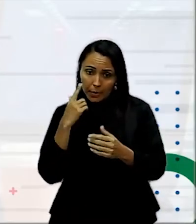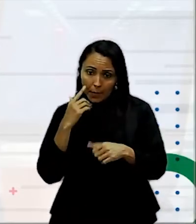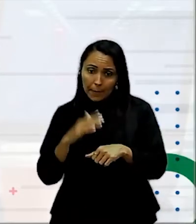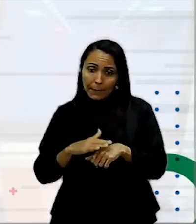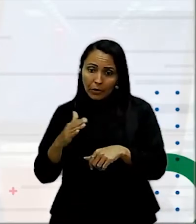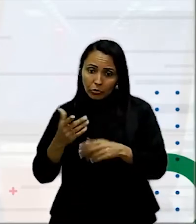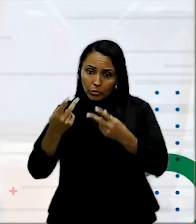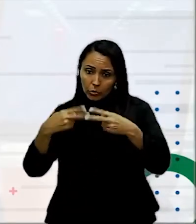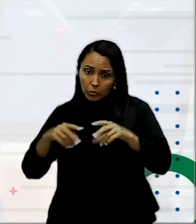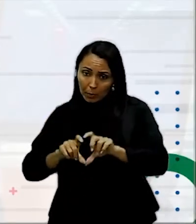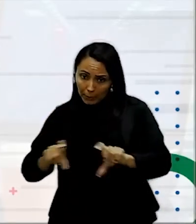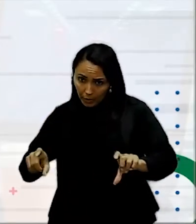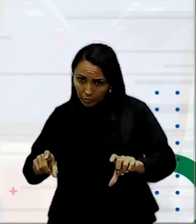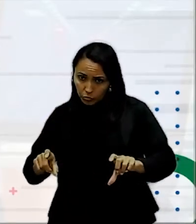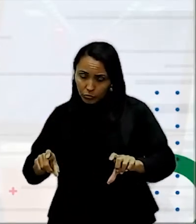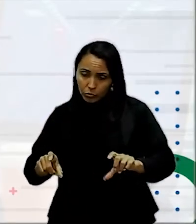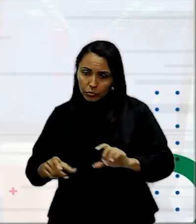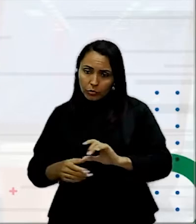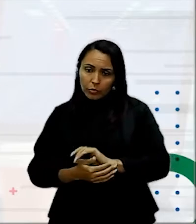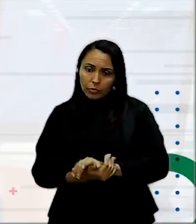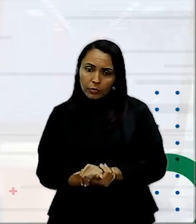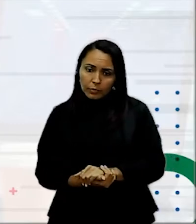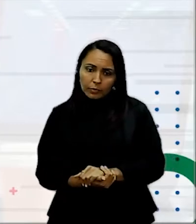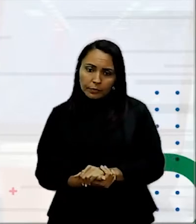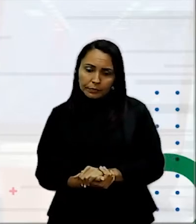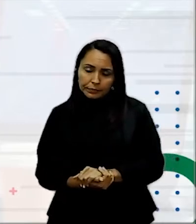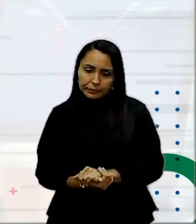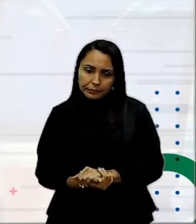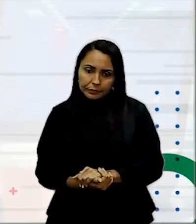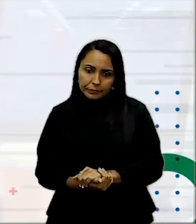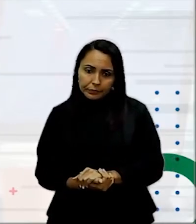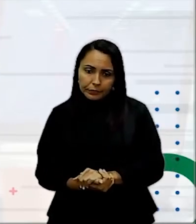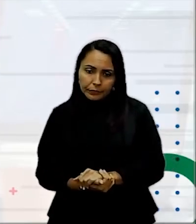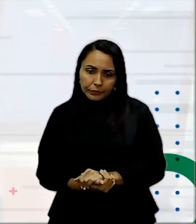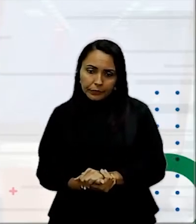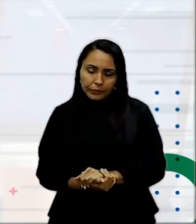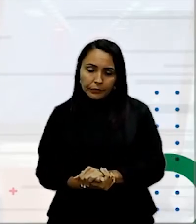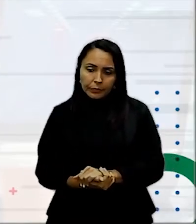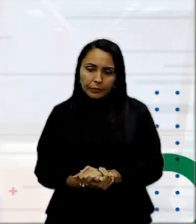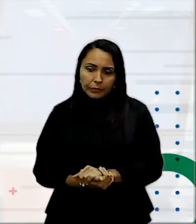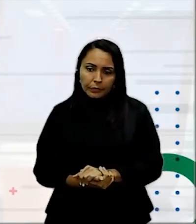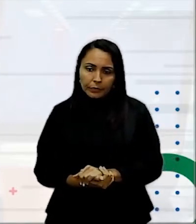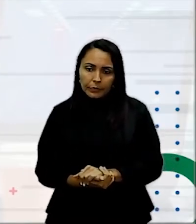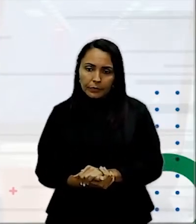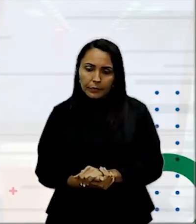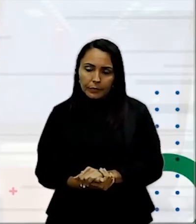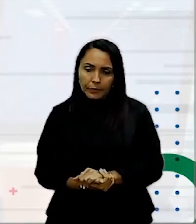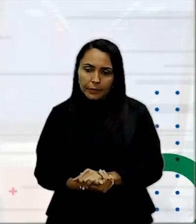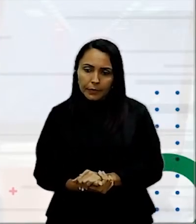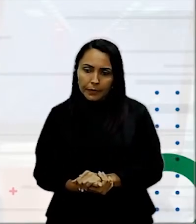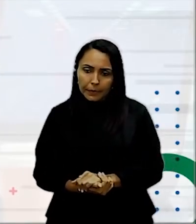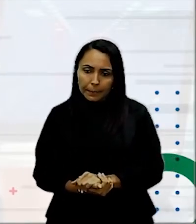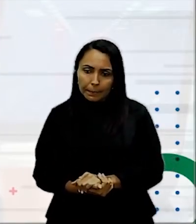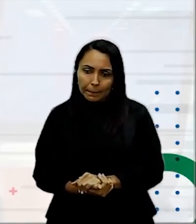baixo. O que eu recomendo vocês a fazer é o seguinte. Tem aqui